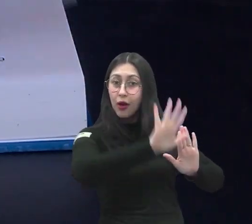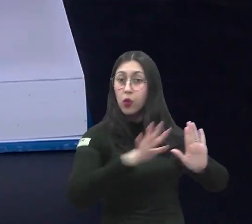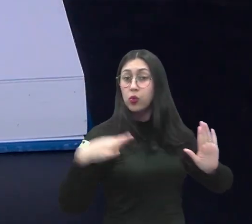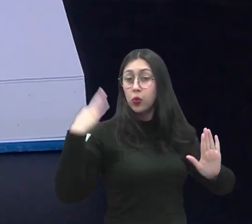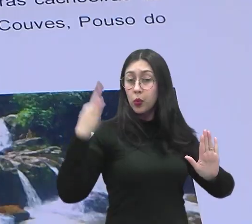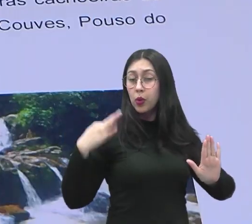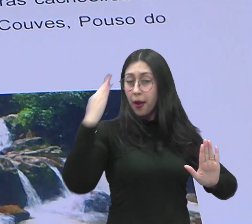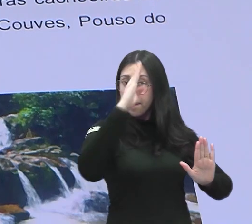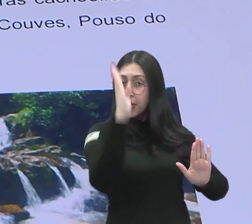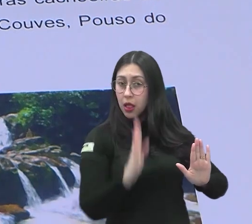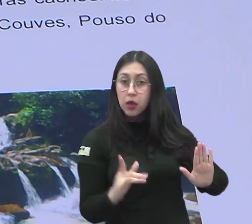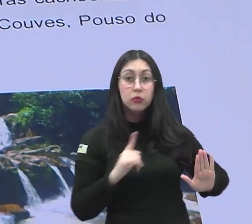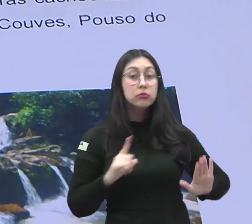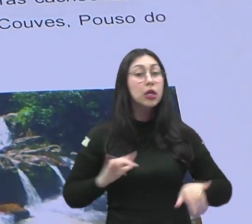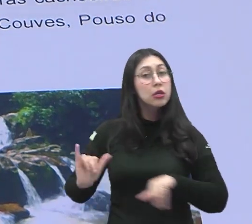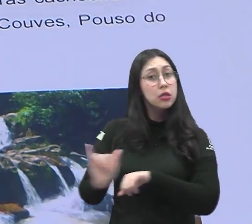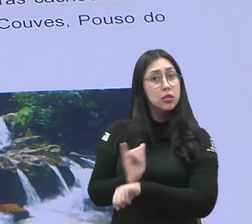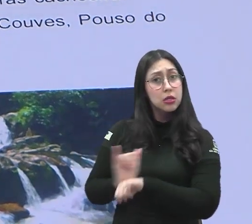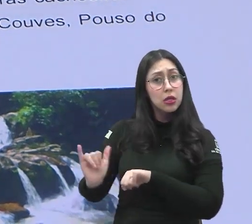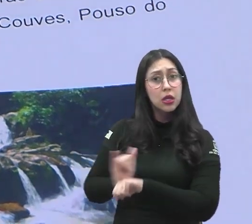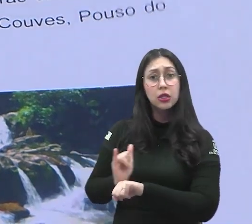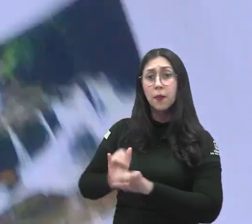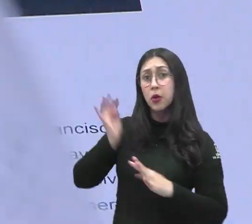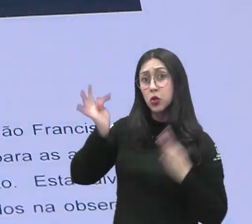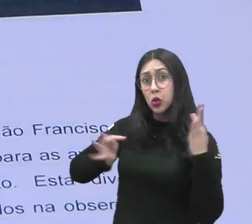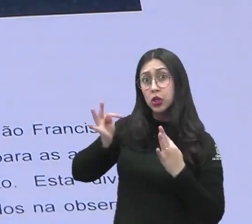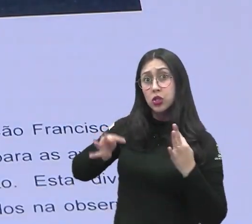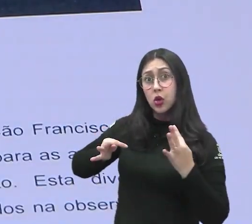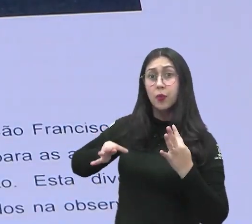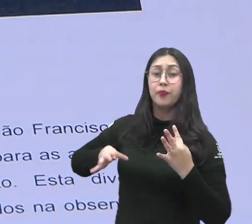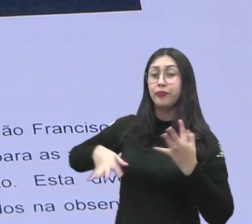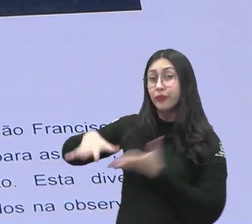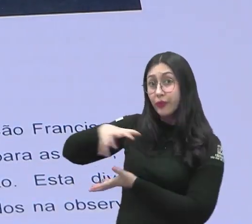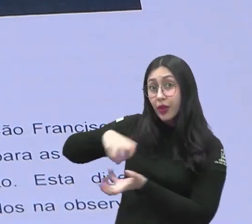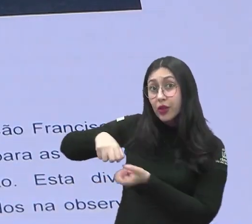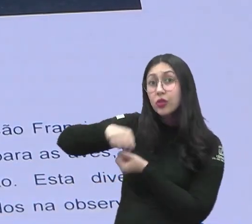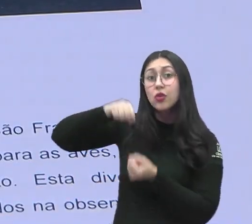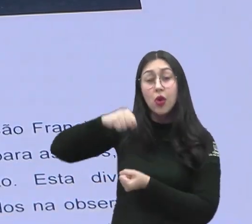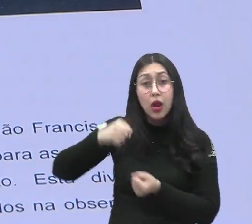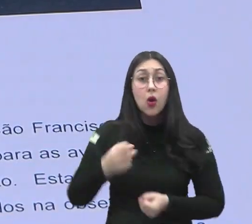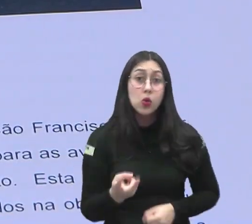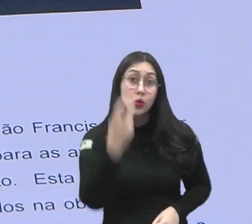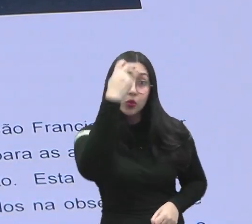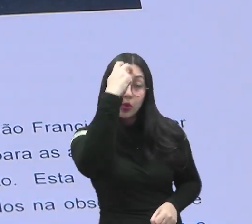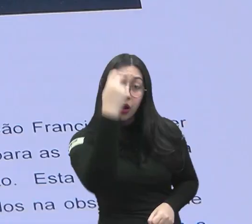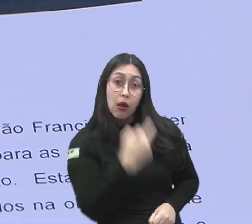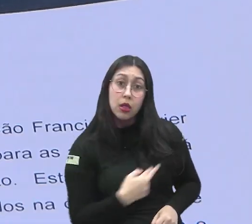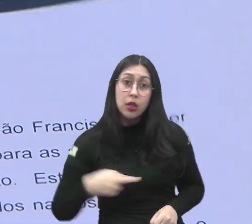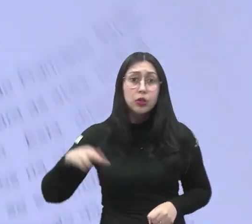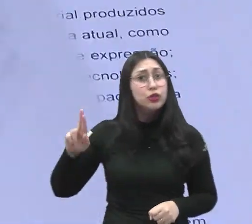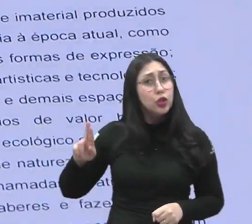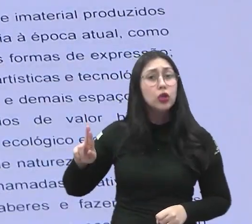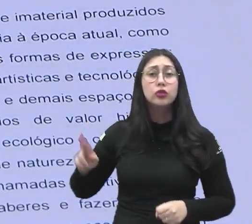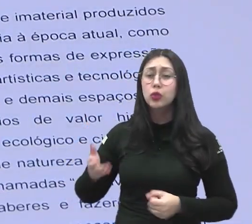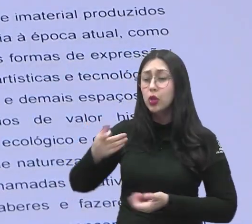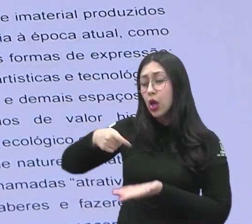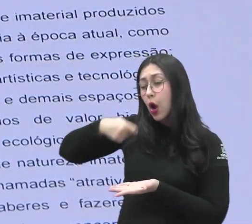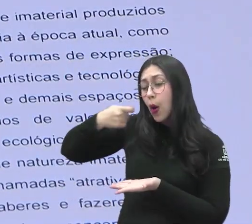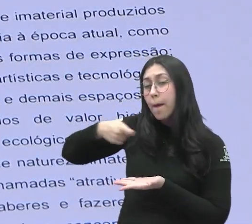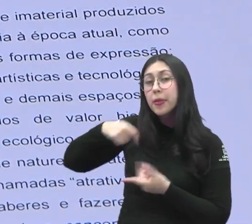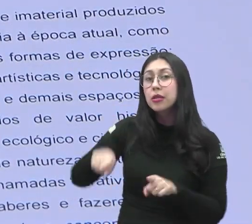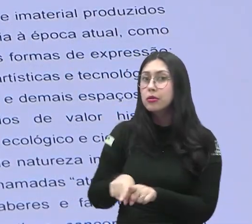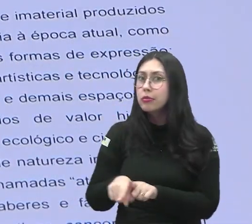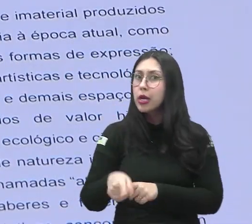Turismo Brasileiro e reúne estratégias para o turismo ecológico, cultural, esportivo, religioso, de